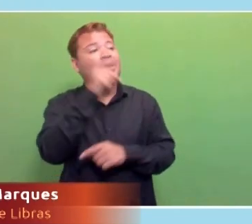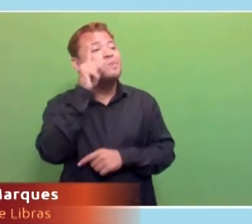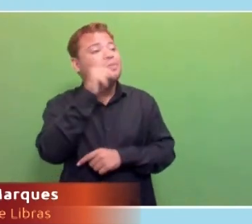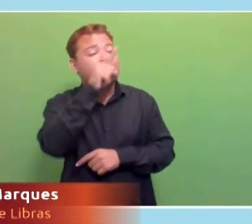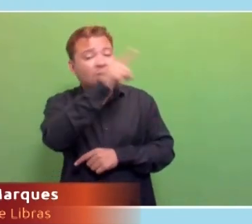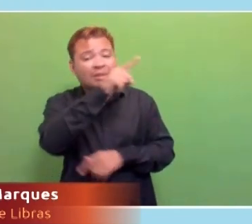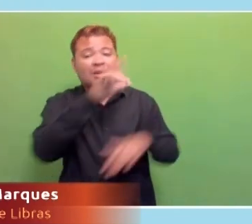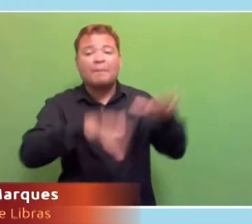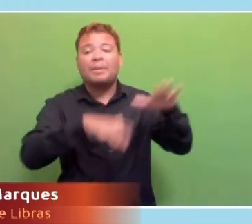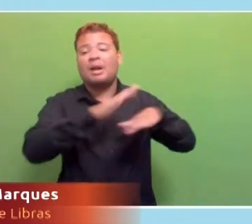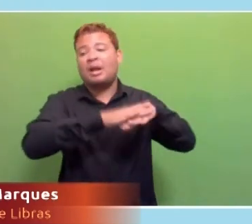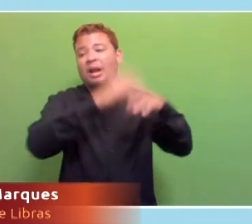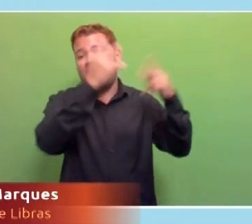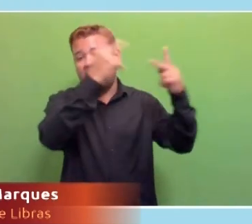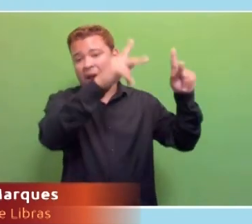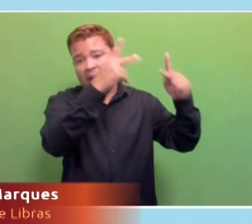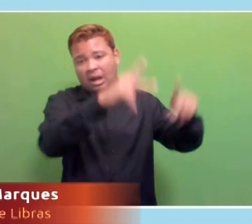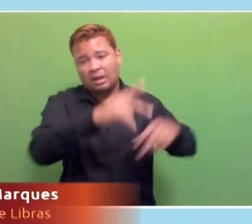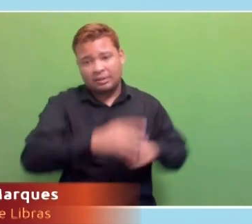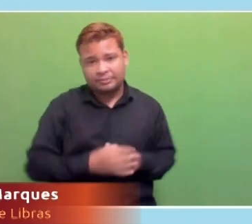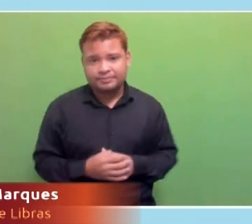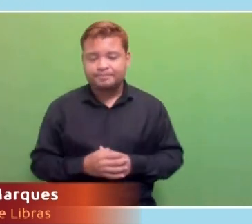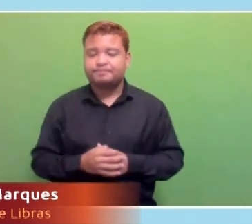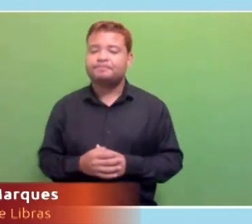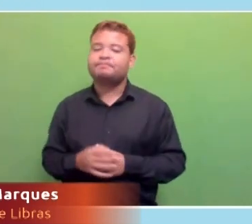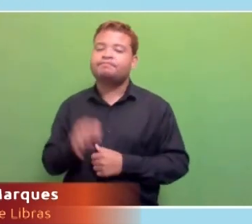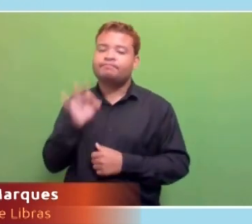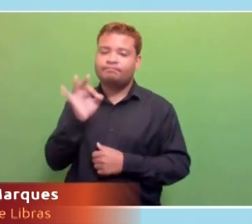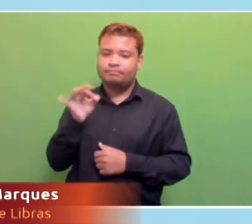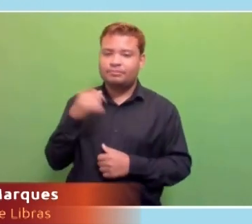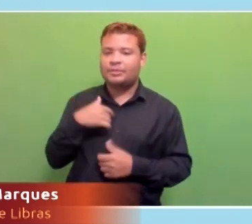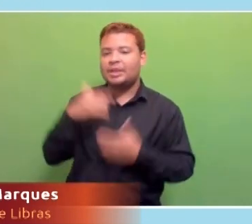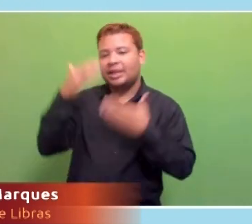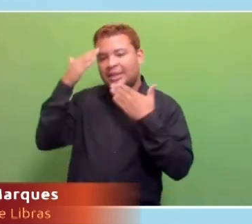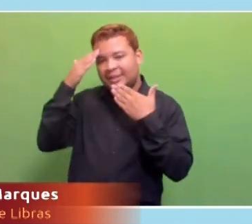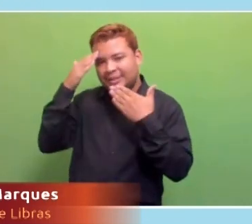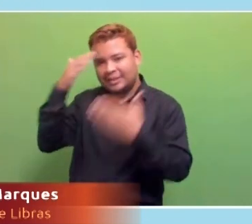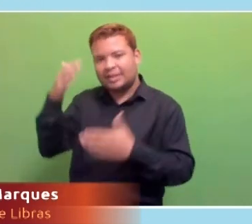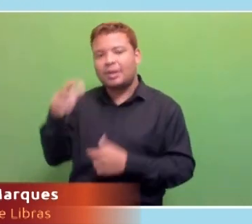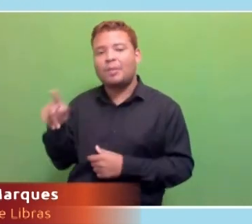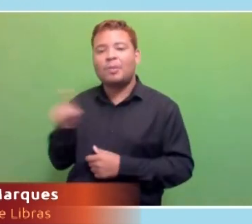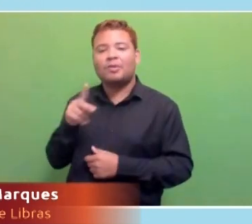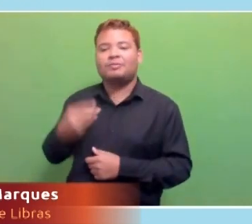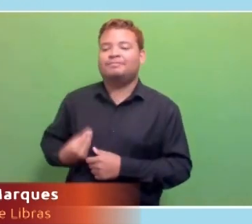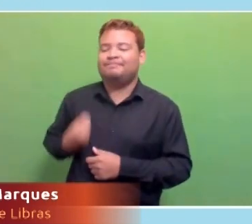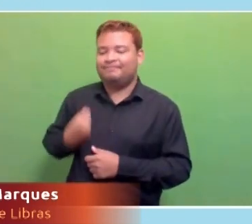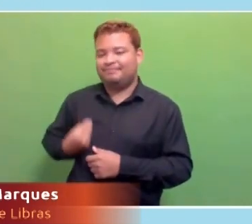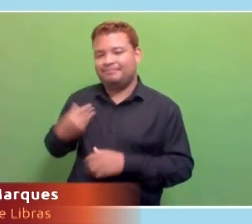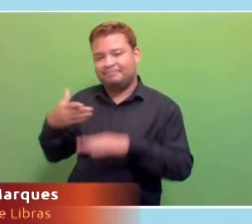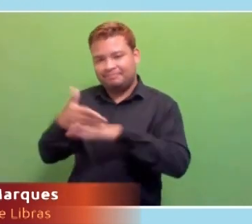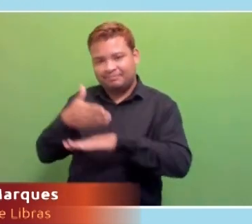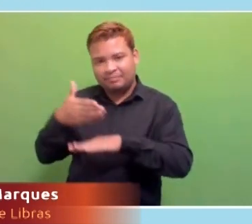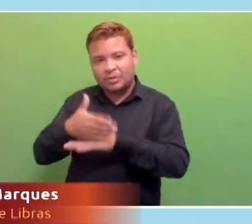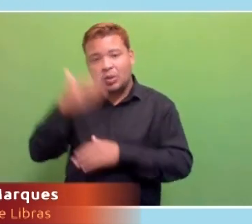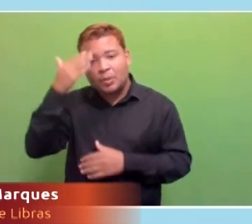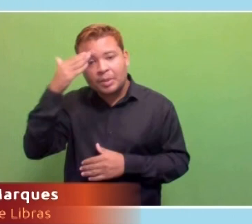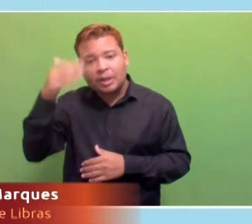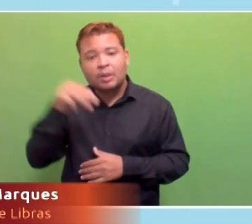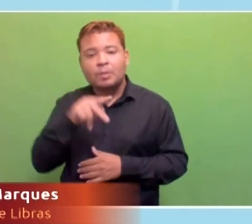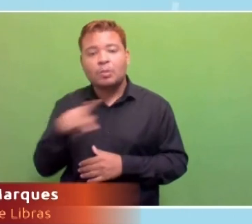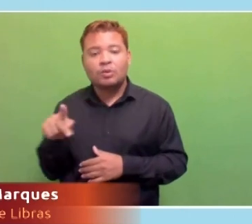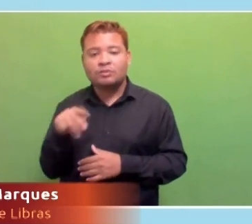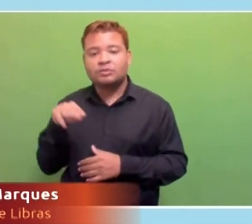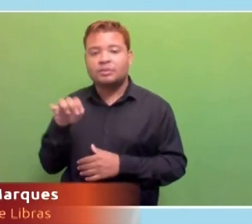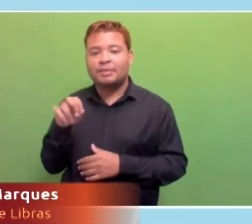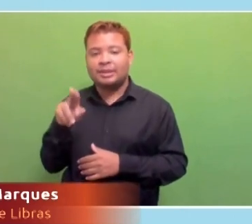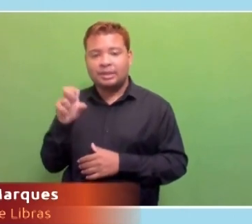Oriente. Tá certo. Então, vou agradecer a presença dos professores. Muito obrigada, professor Matheus, pela sua presença aqui no